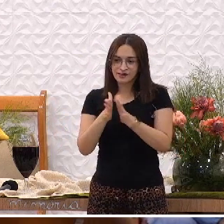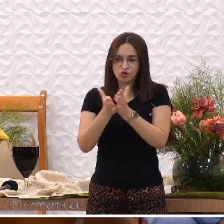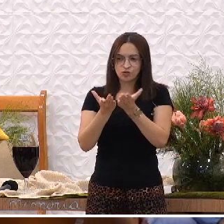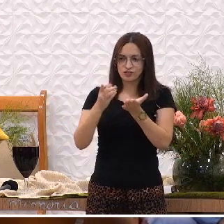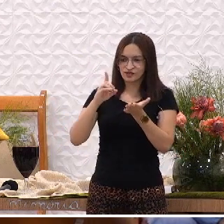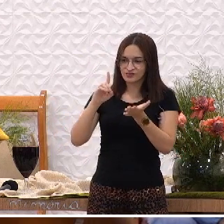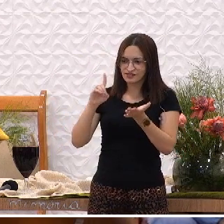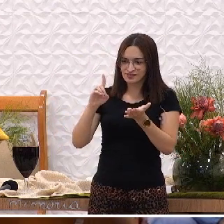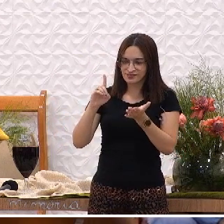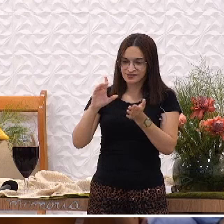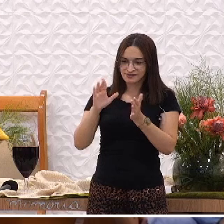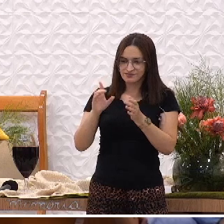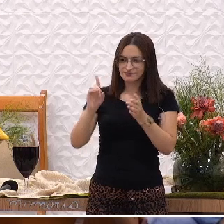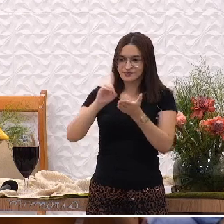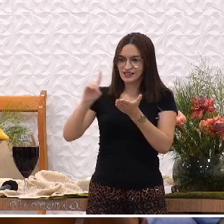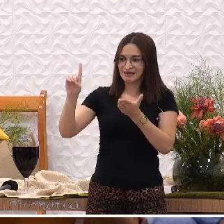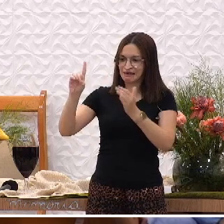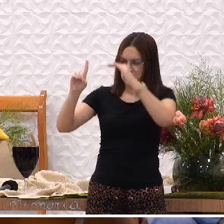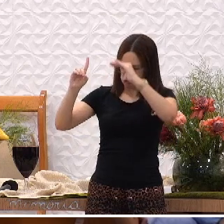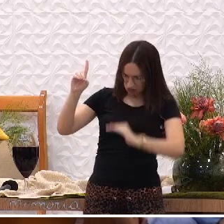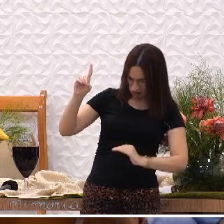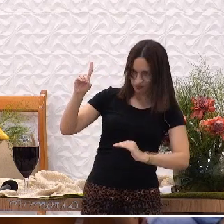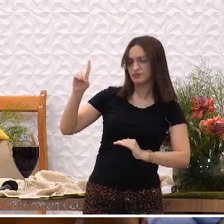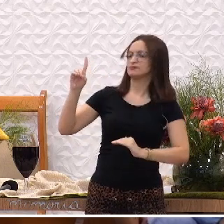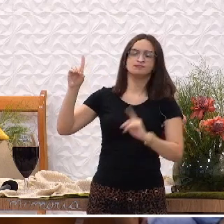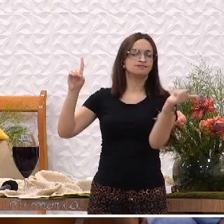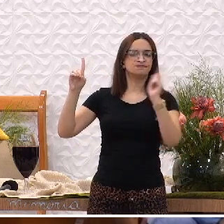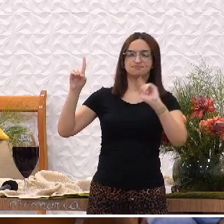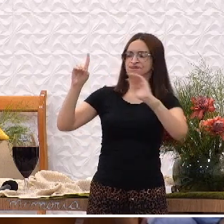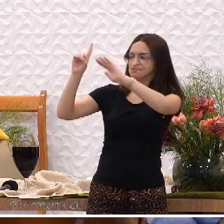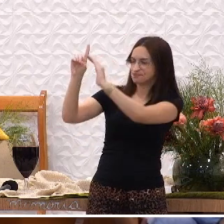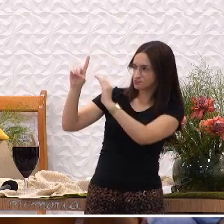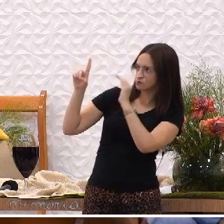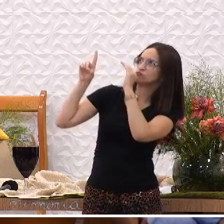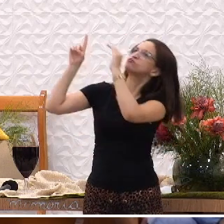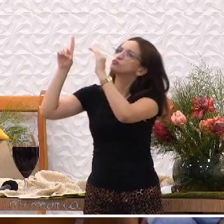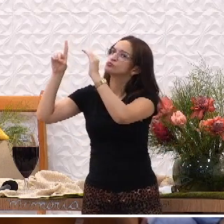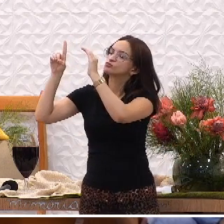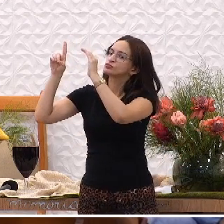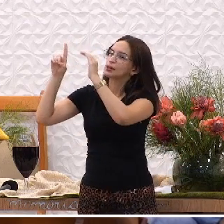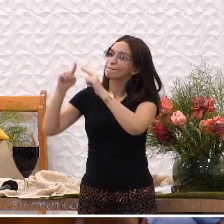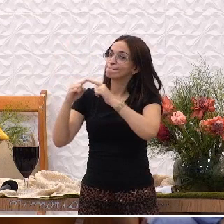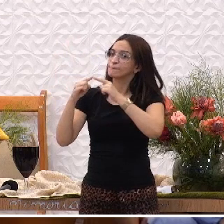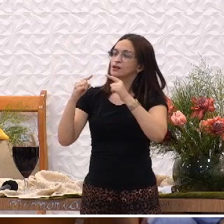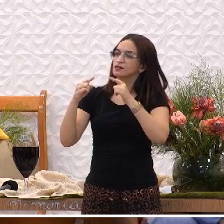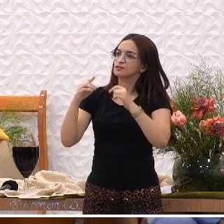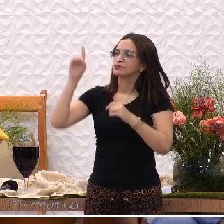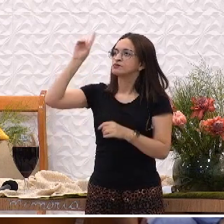autoridade superior às Escrituras, tá? De forma alguma. Mas estão sempre debaixo e submetidas às